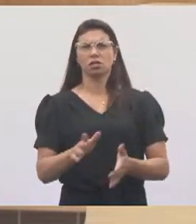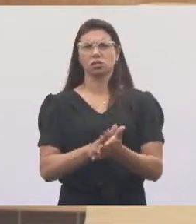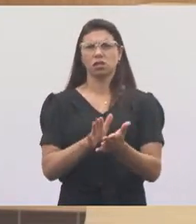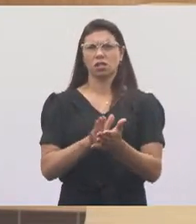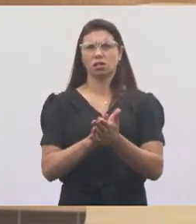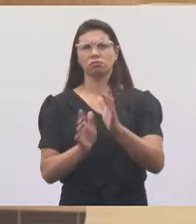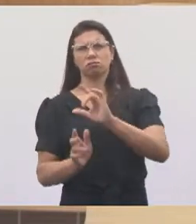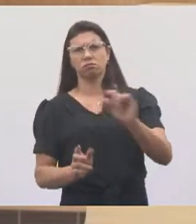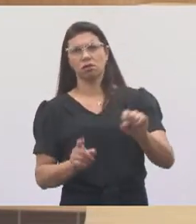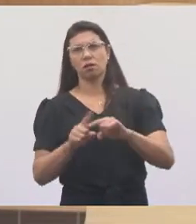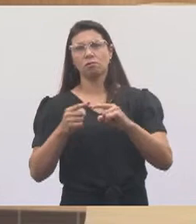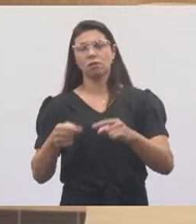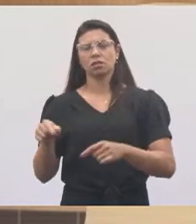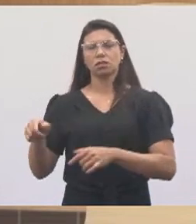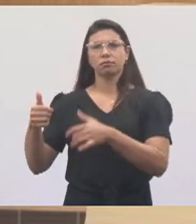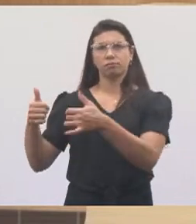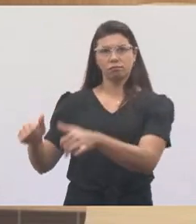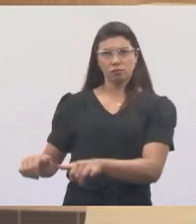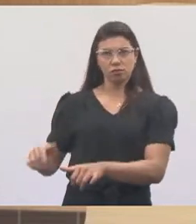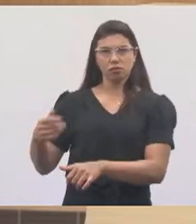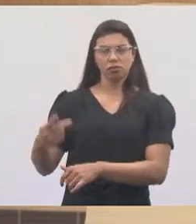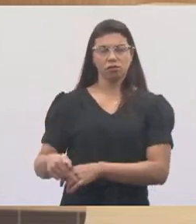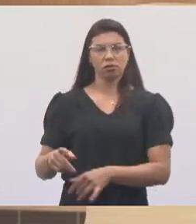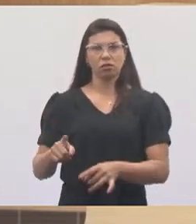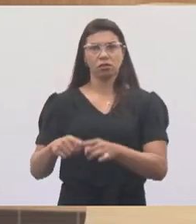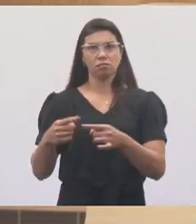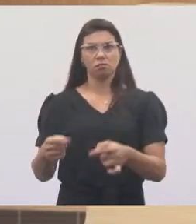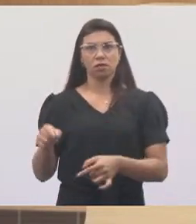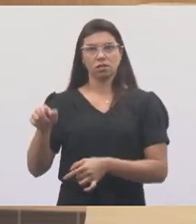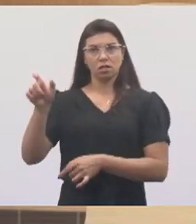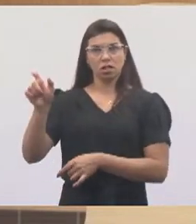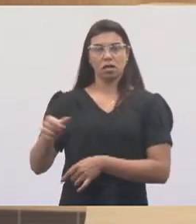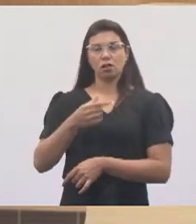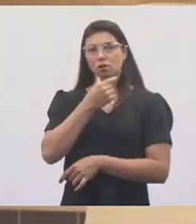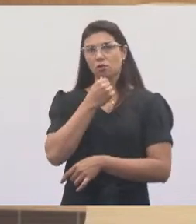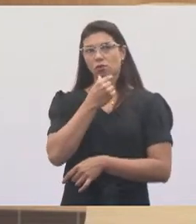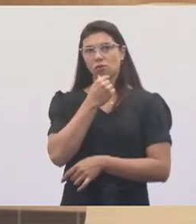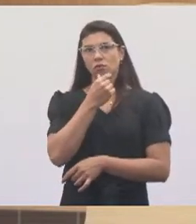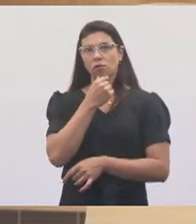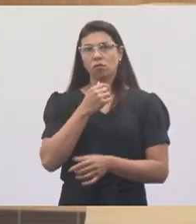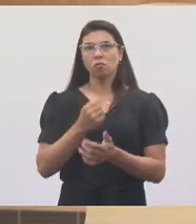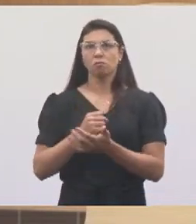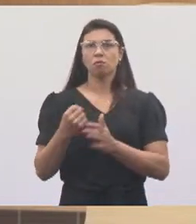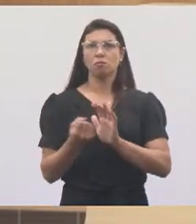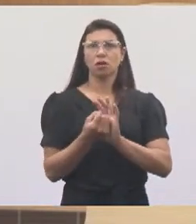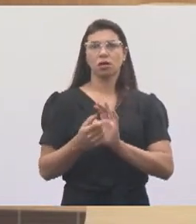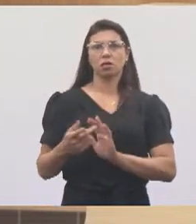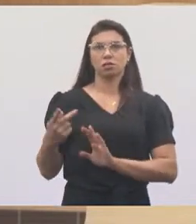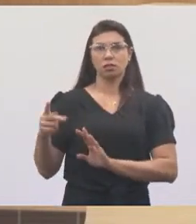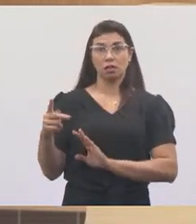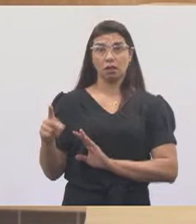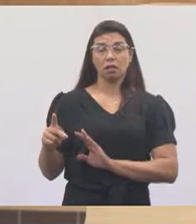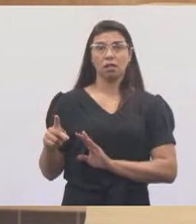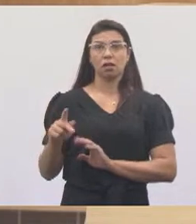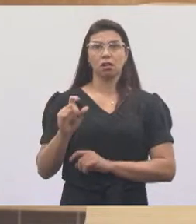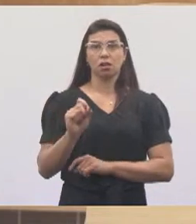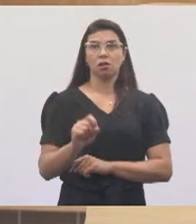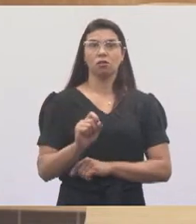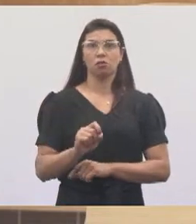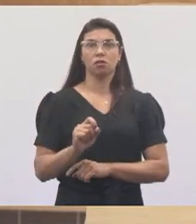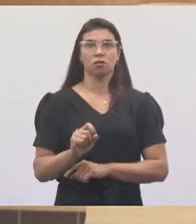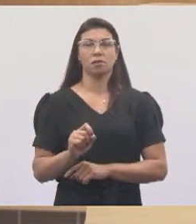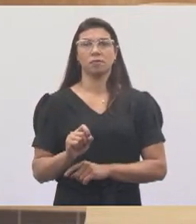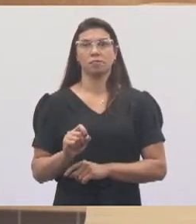boas lembranças pelas atividades que desempenharam. No caso do Dr. Tales, marca ele de modo